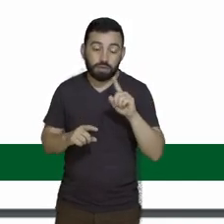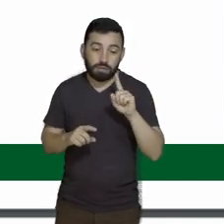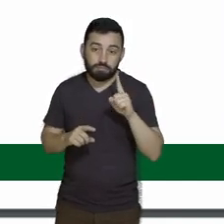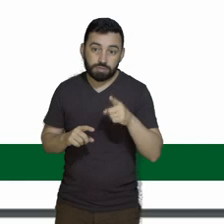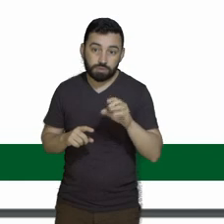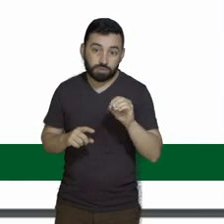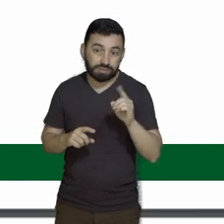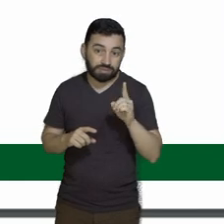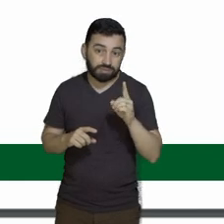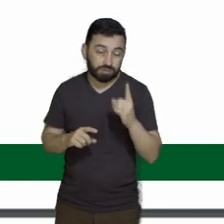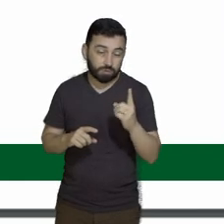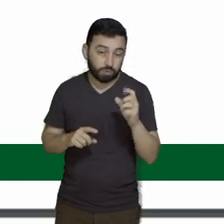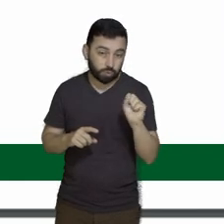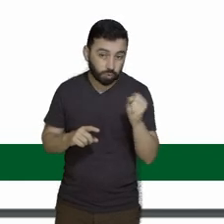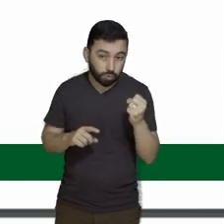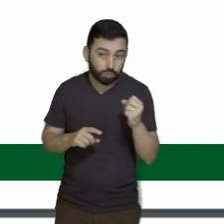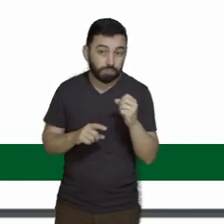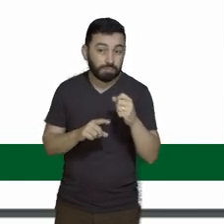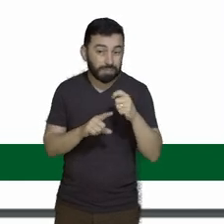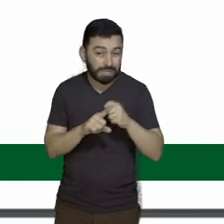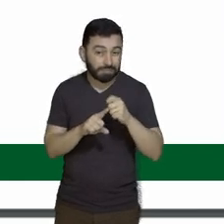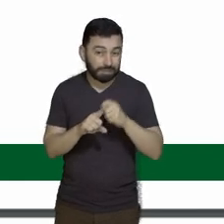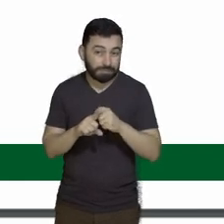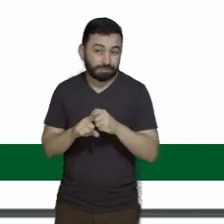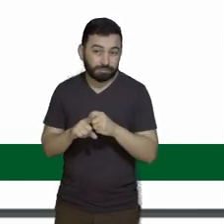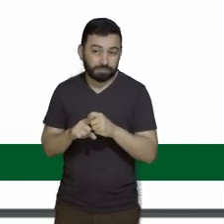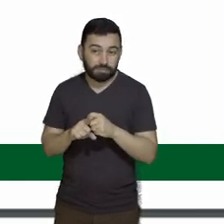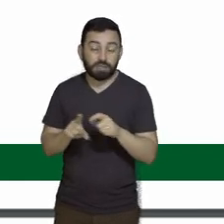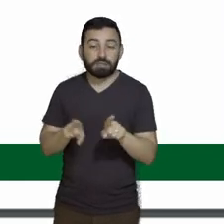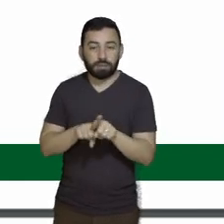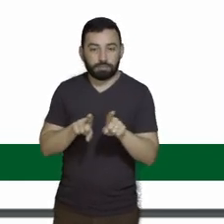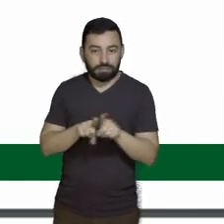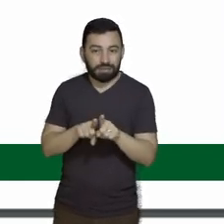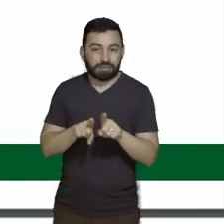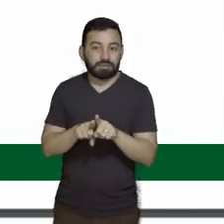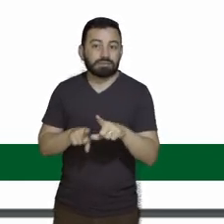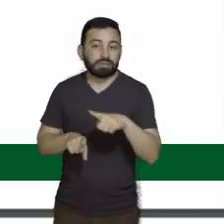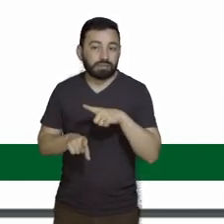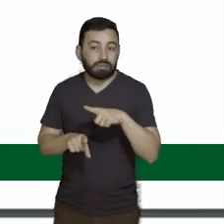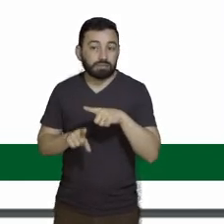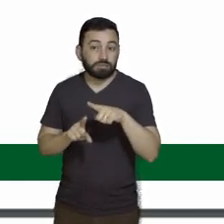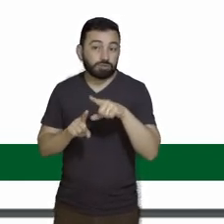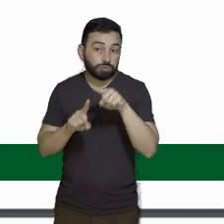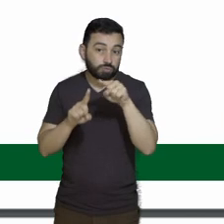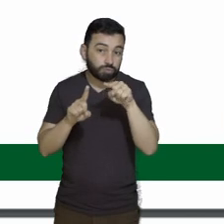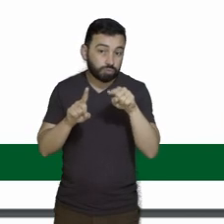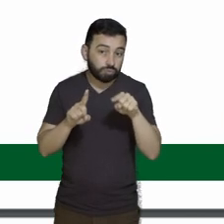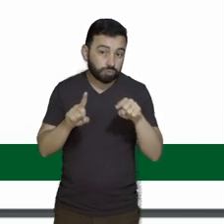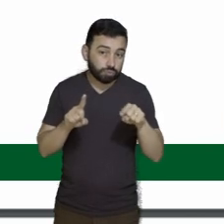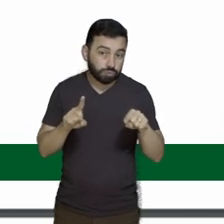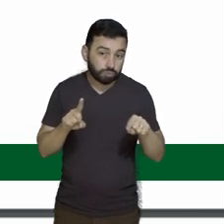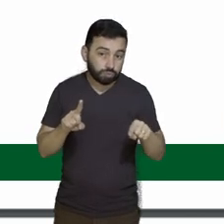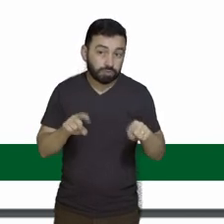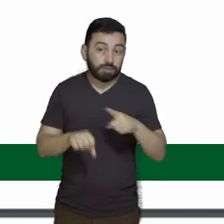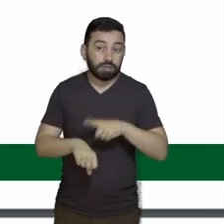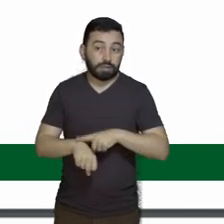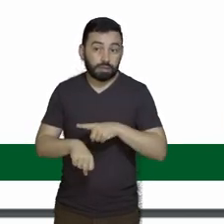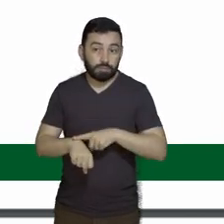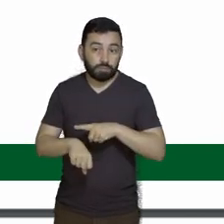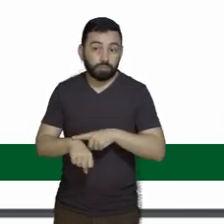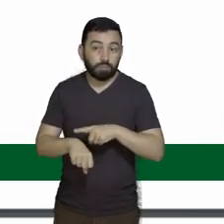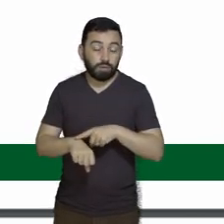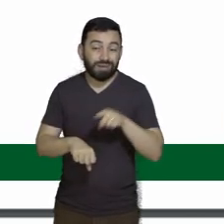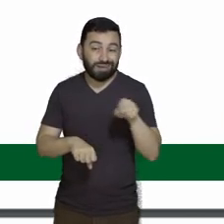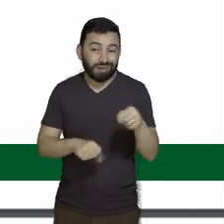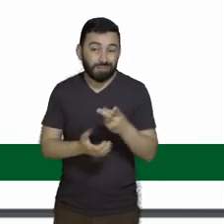Nós tivemos também uma redução no tempo que o